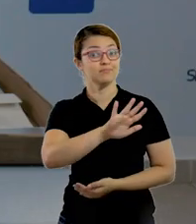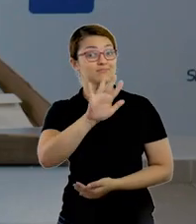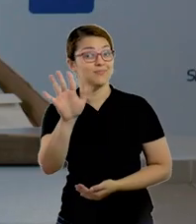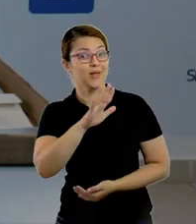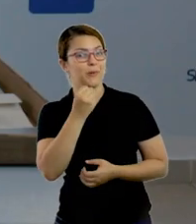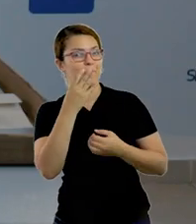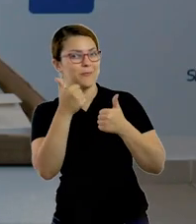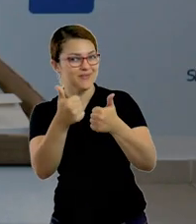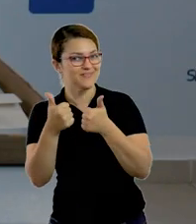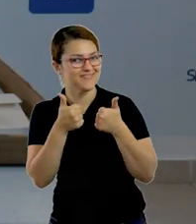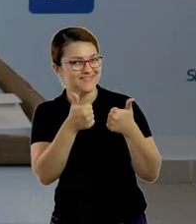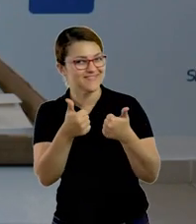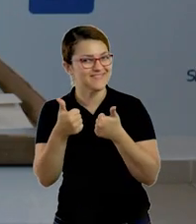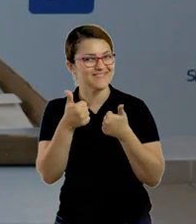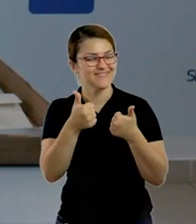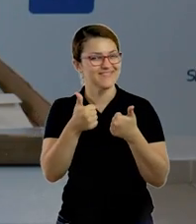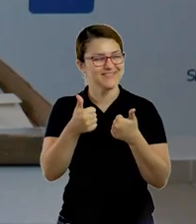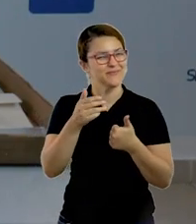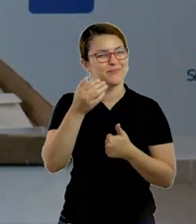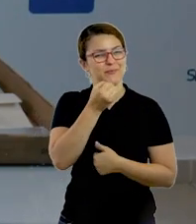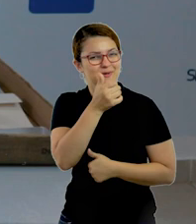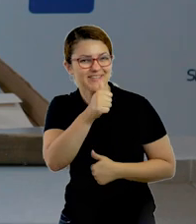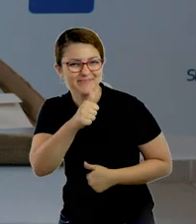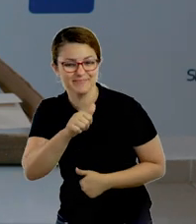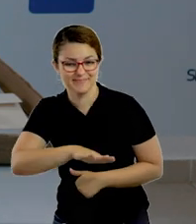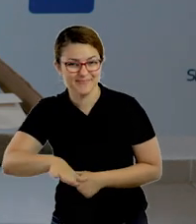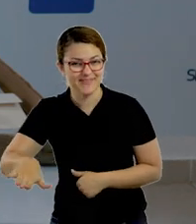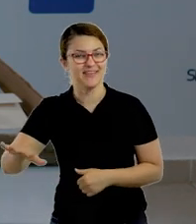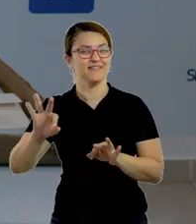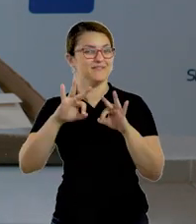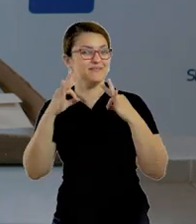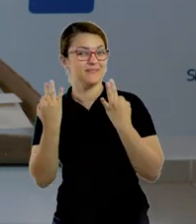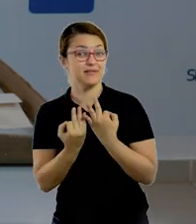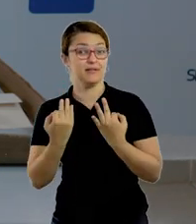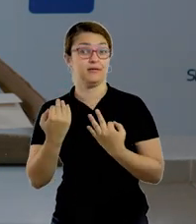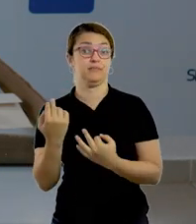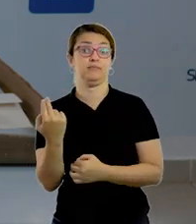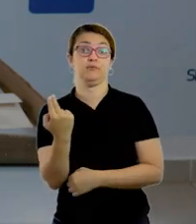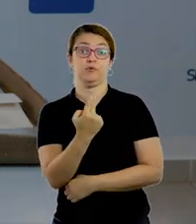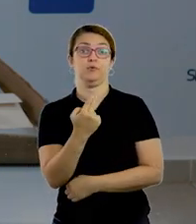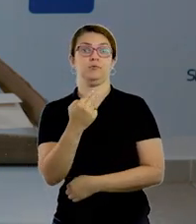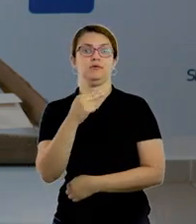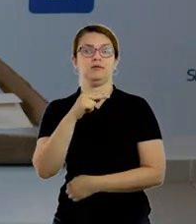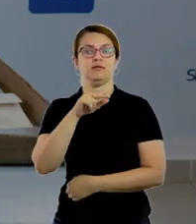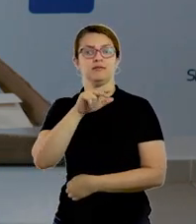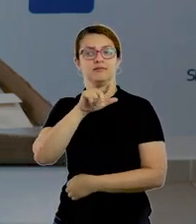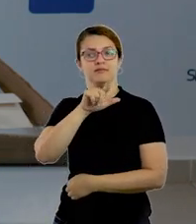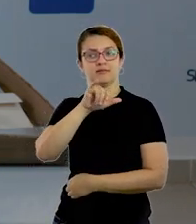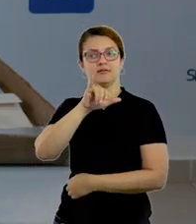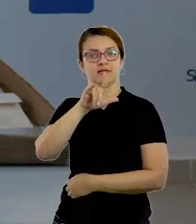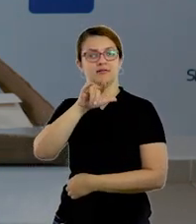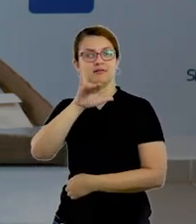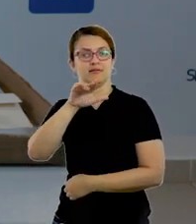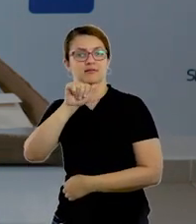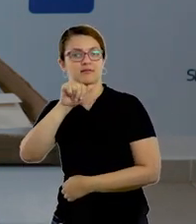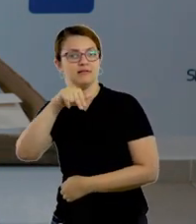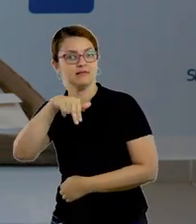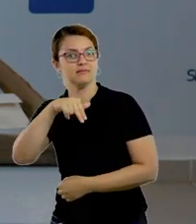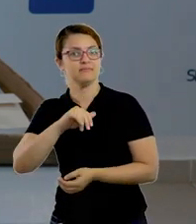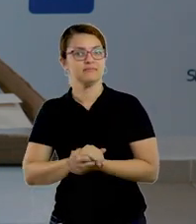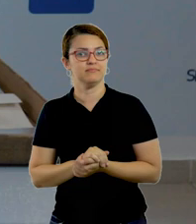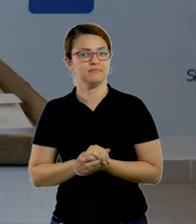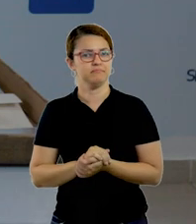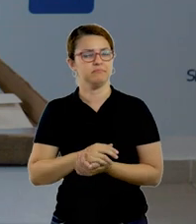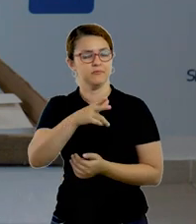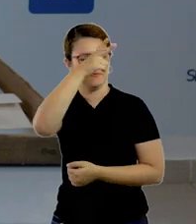Olá, tudo bem, pessoal? Tudo bem, crianças, família? Eu sou a professora Miriam Teles, da Rede Municipal de Itapevi, e hoje eu vou